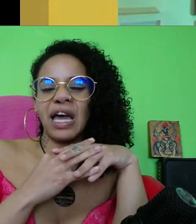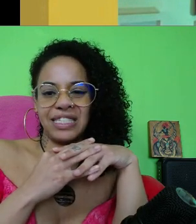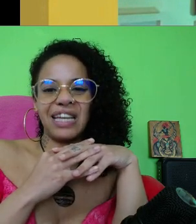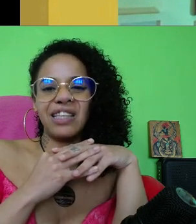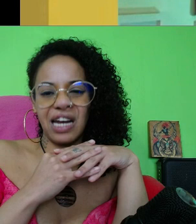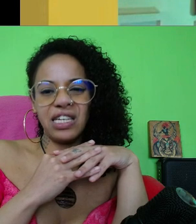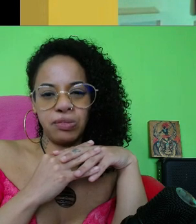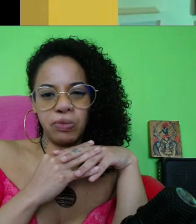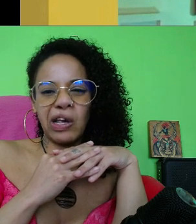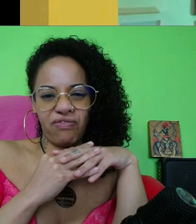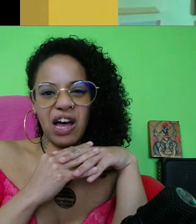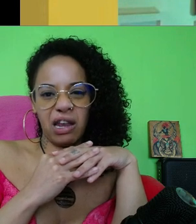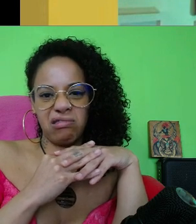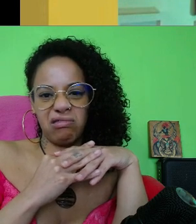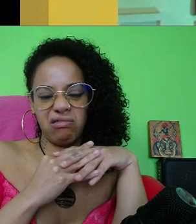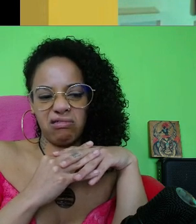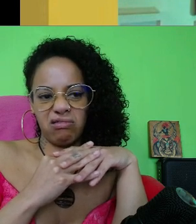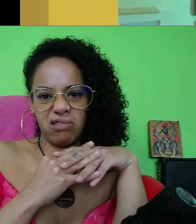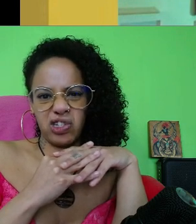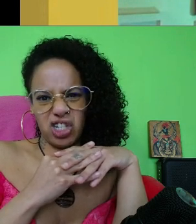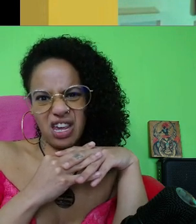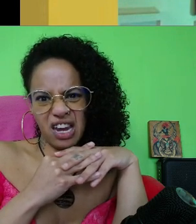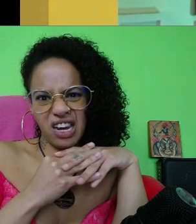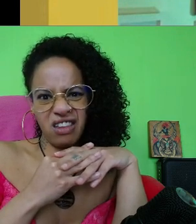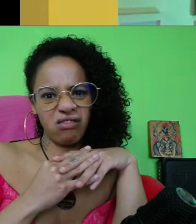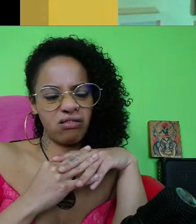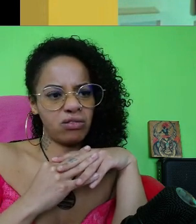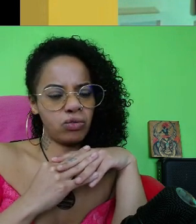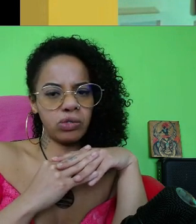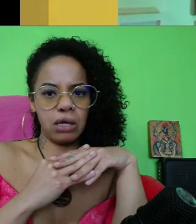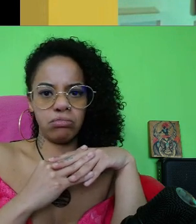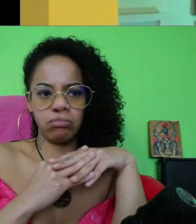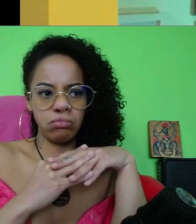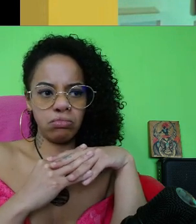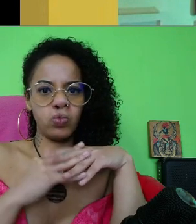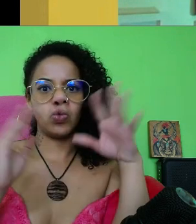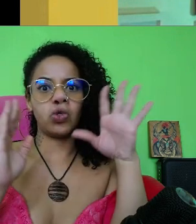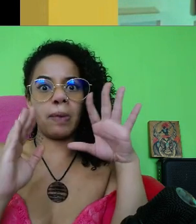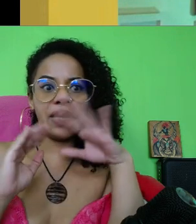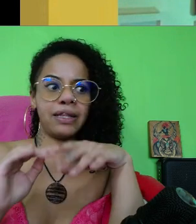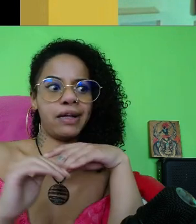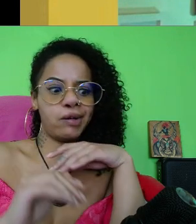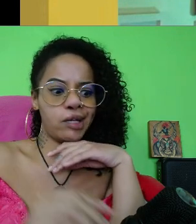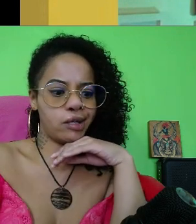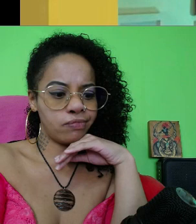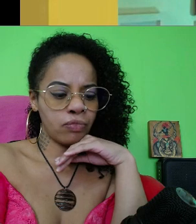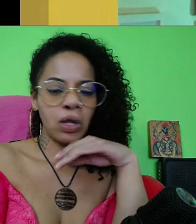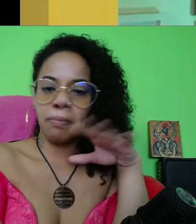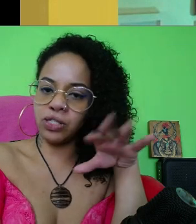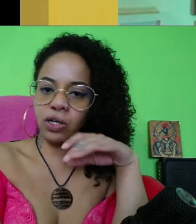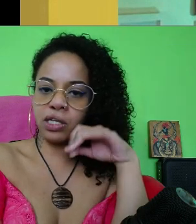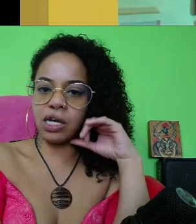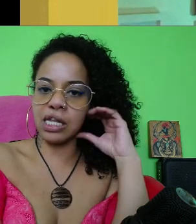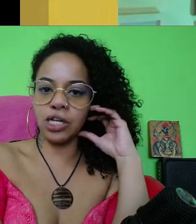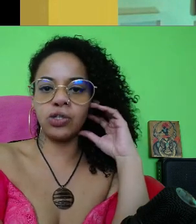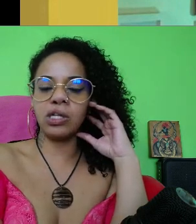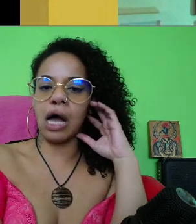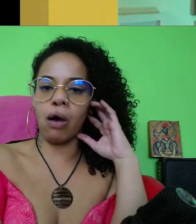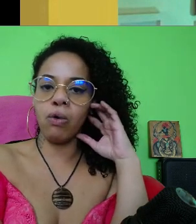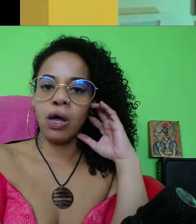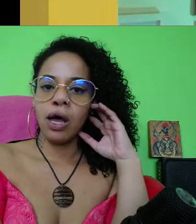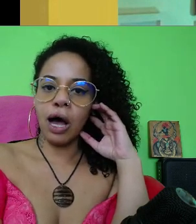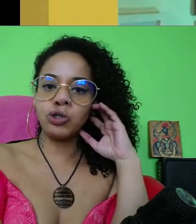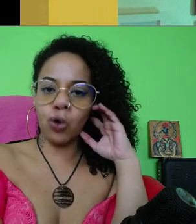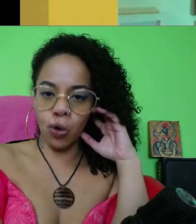é centralismo que fala acho que é né Não sei tô aprendendo ainda mas solidariedade